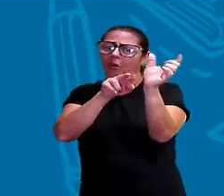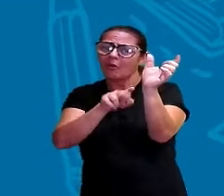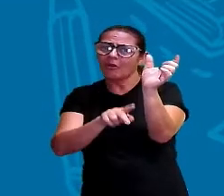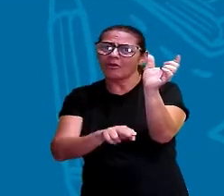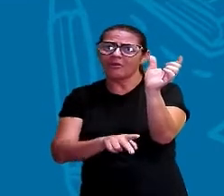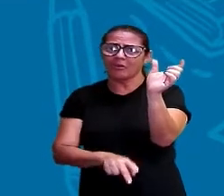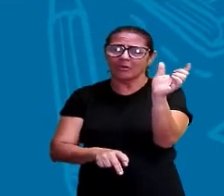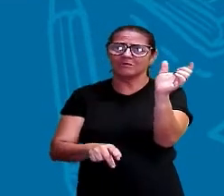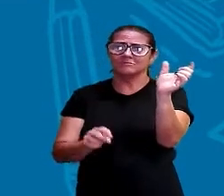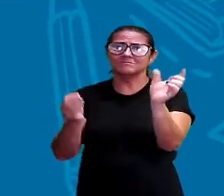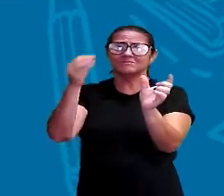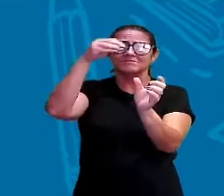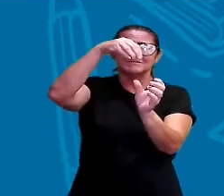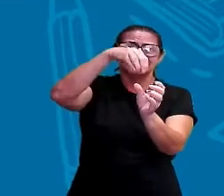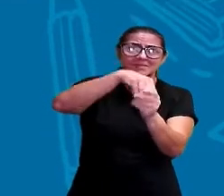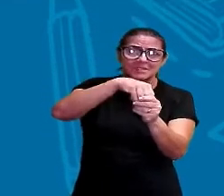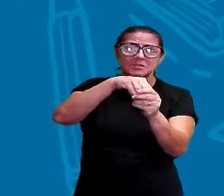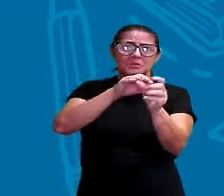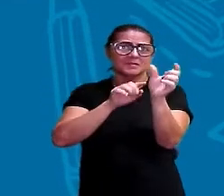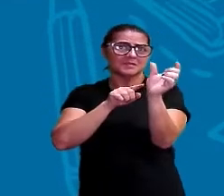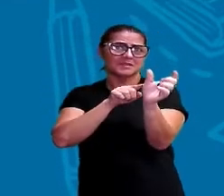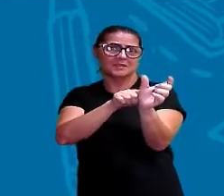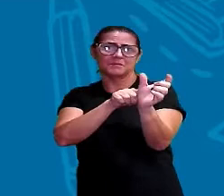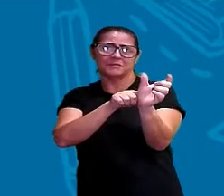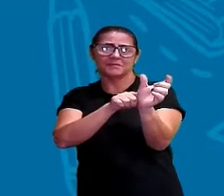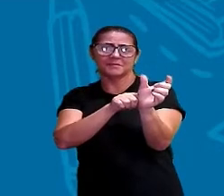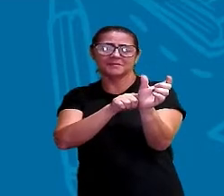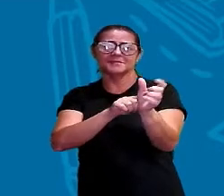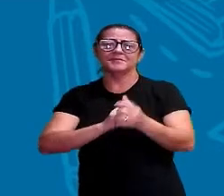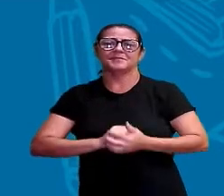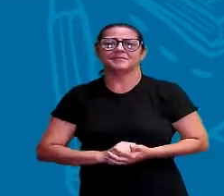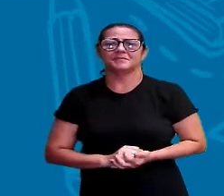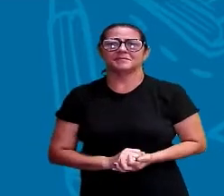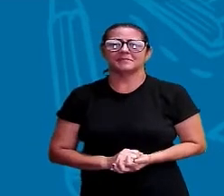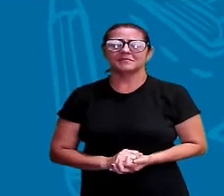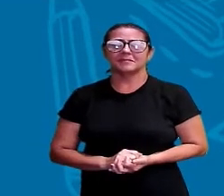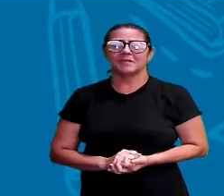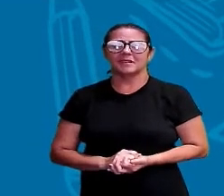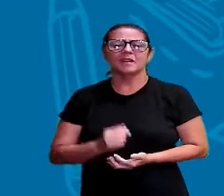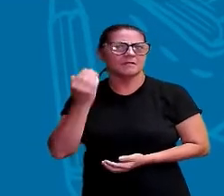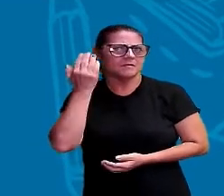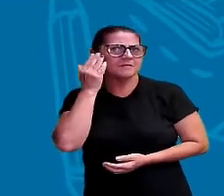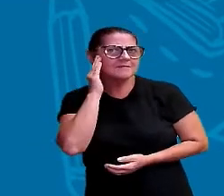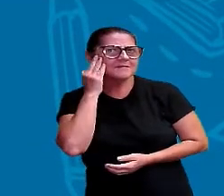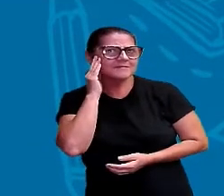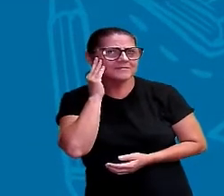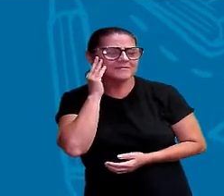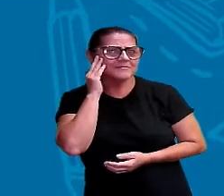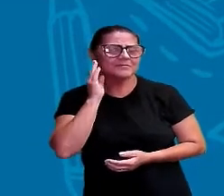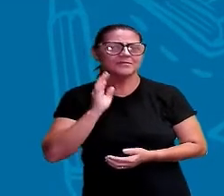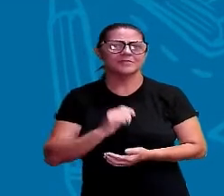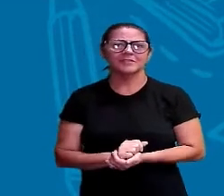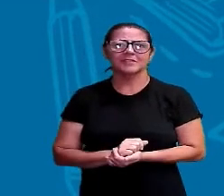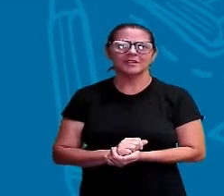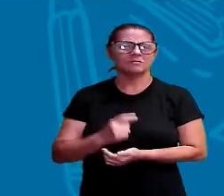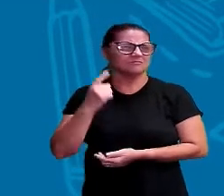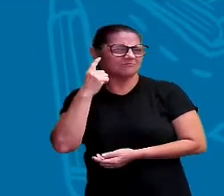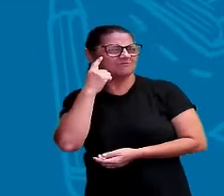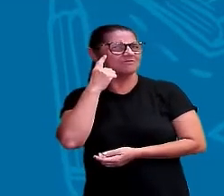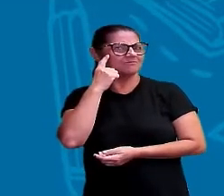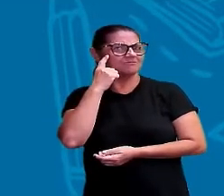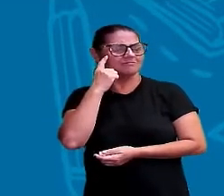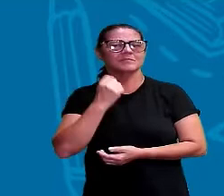mesmo vocabulário, ou seja, dentro do mesmo campo semântico. Deu para compreender? Ainda está com